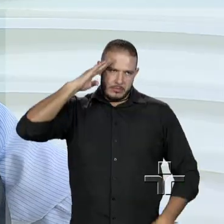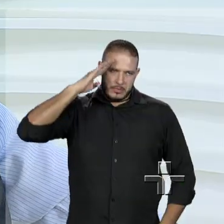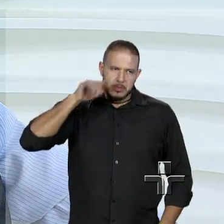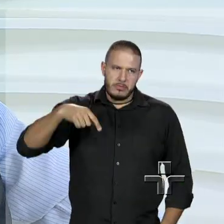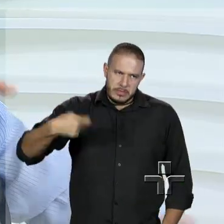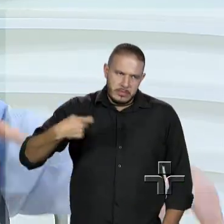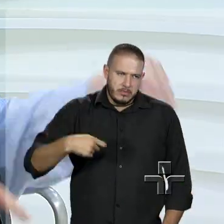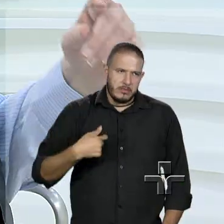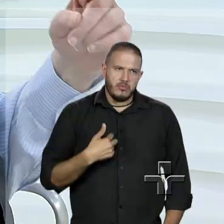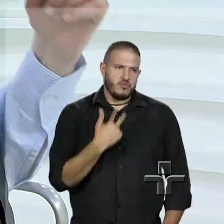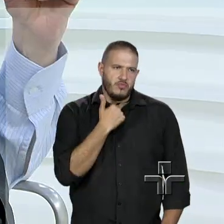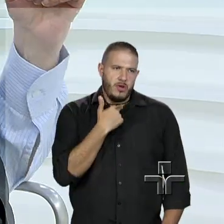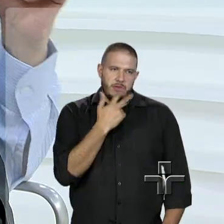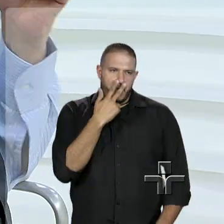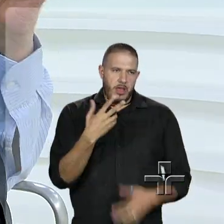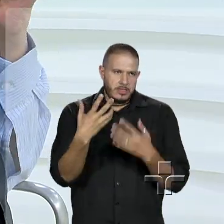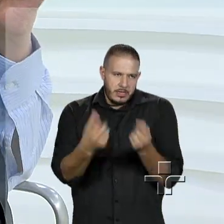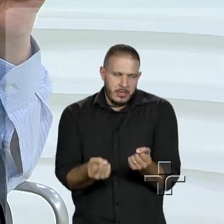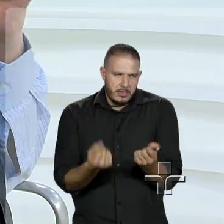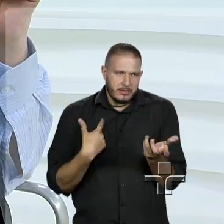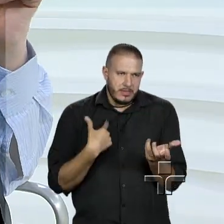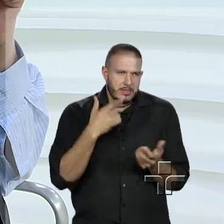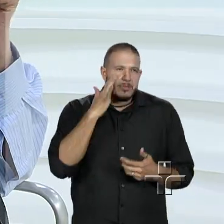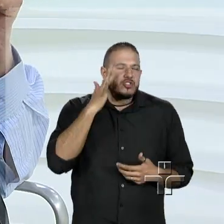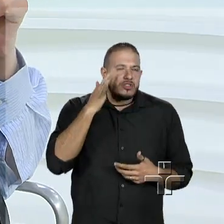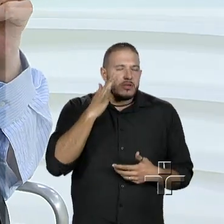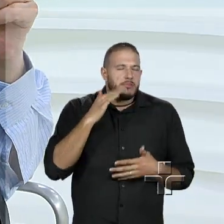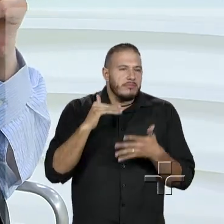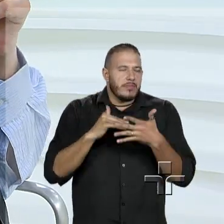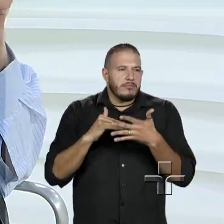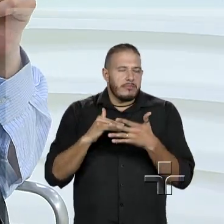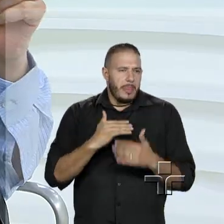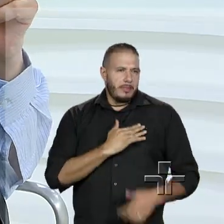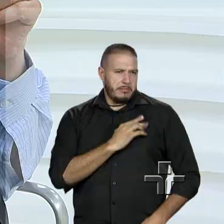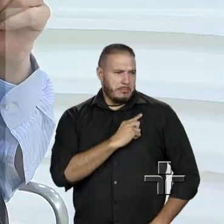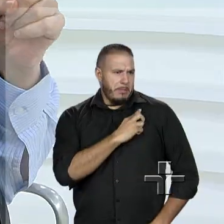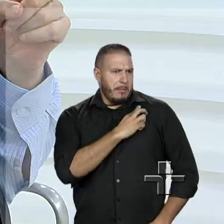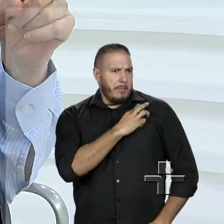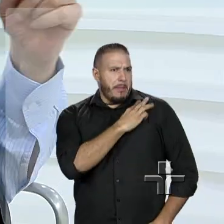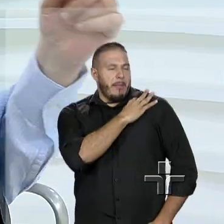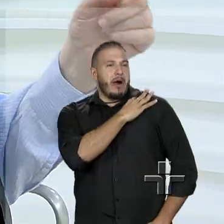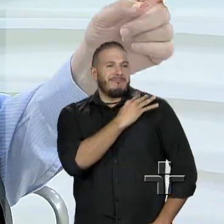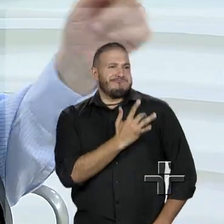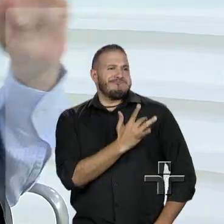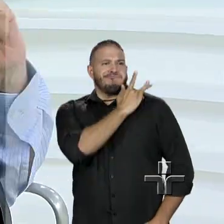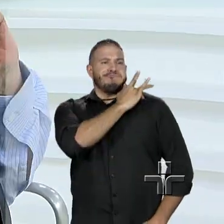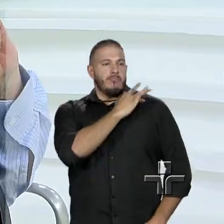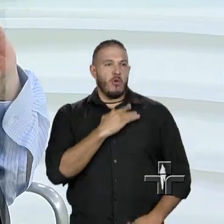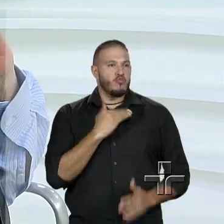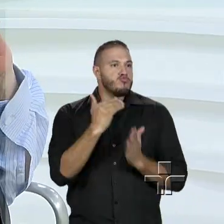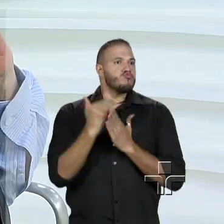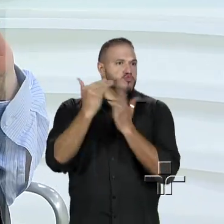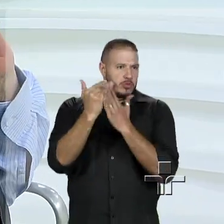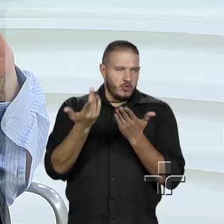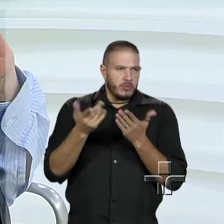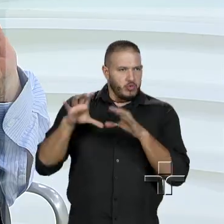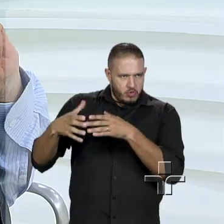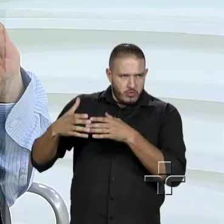concebível que quem está no último posto das Forças Armadas, um